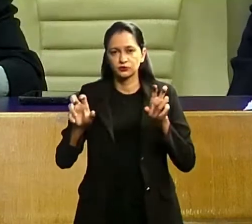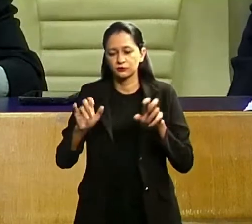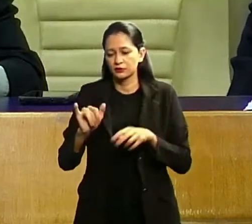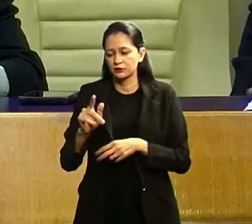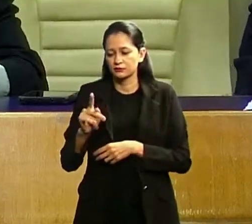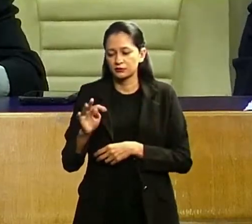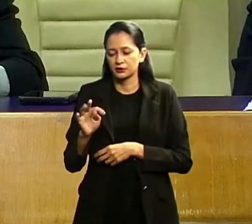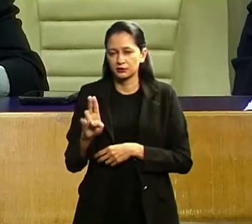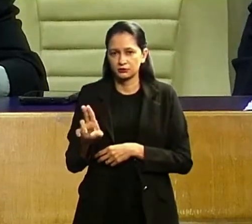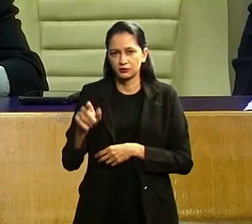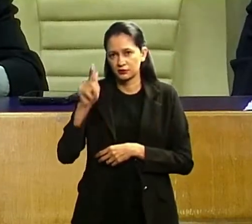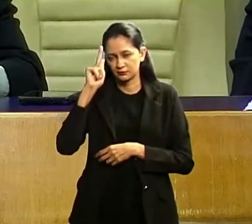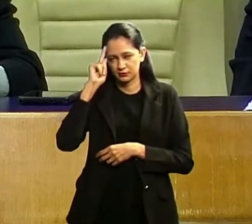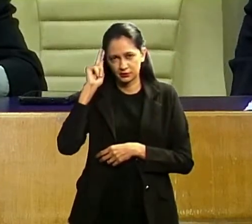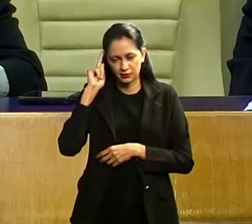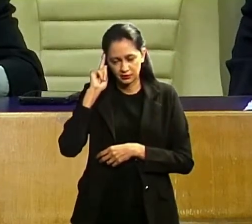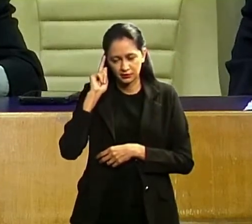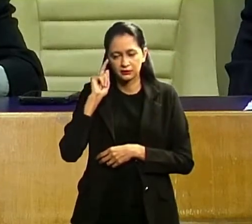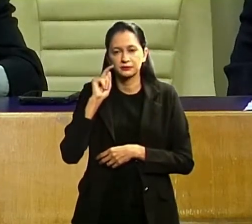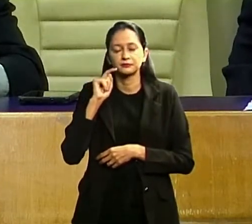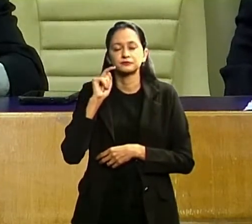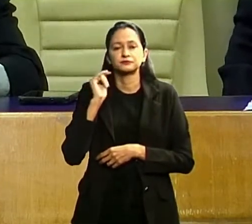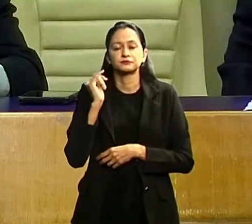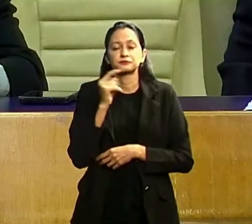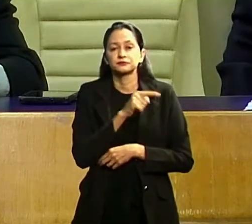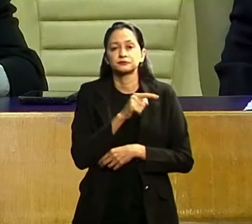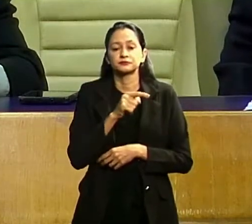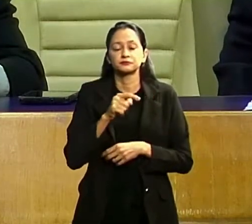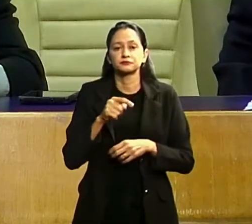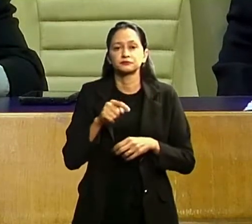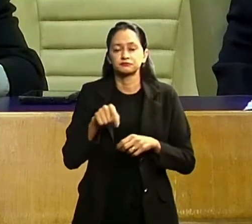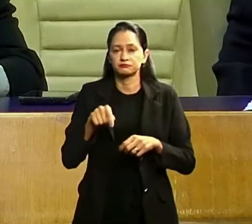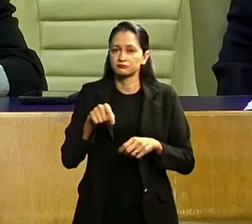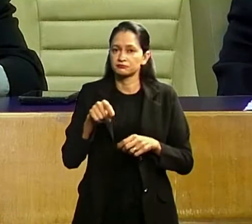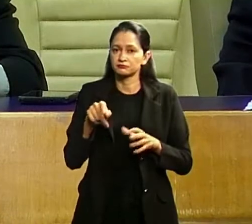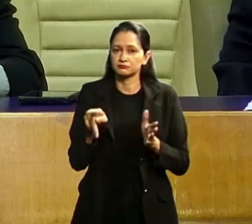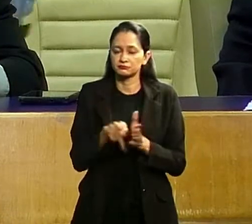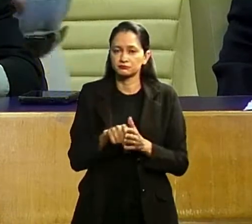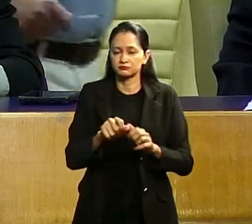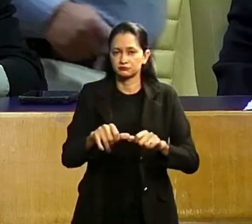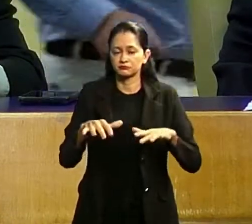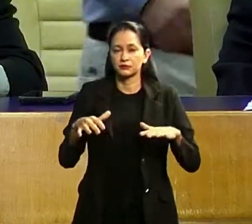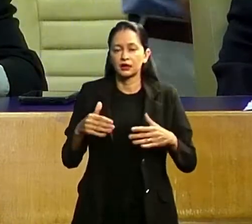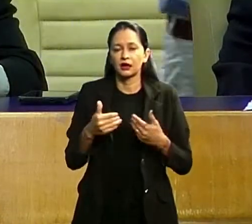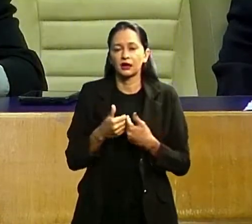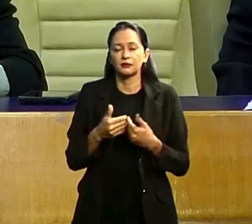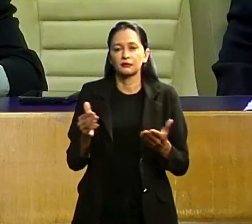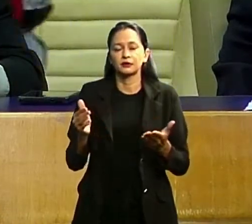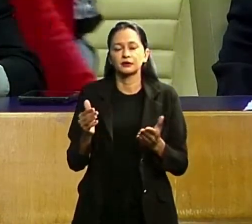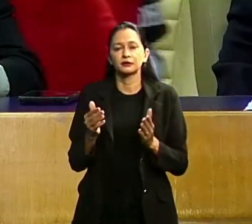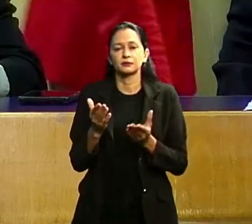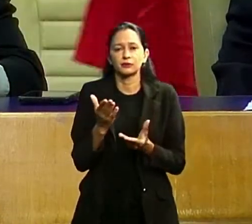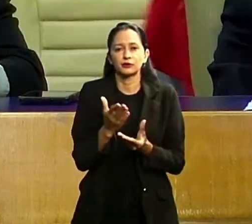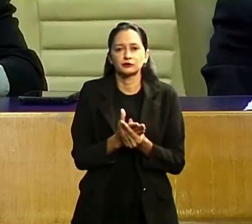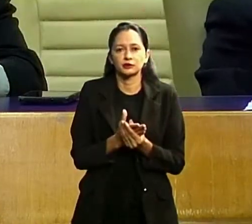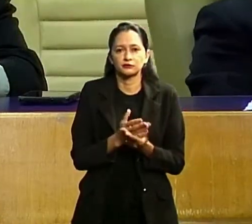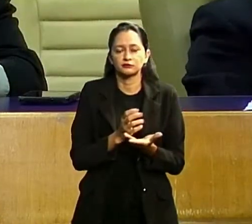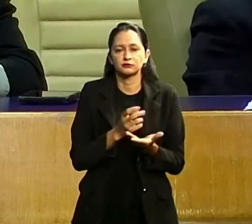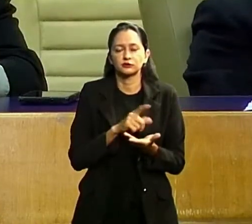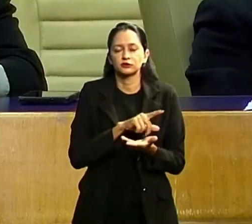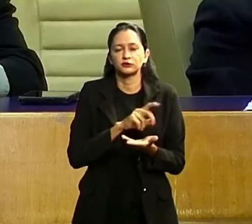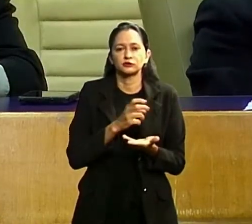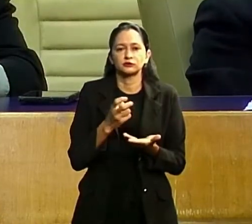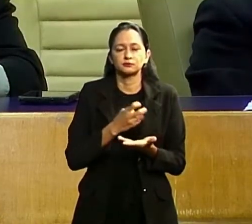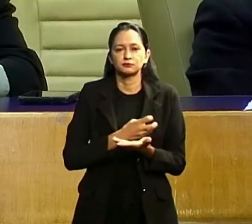Gabriela Rodarte, requerimento endereçado ao plenário, solicitando a abertura de processo de impeachment em desfavor do